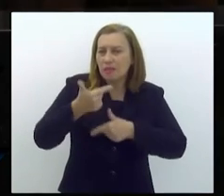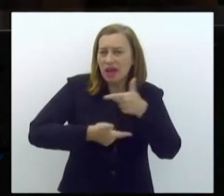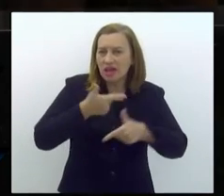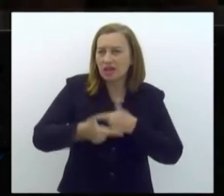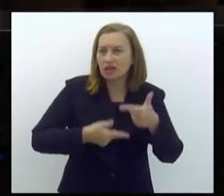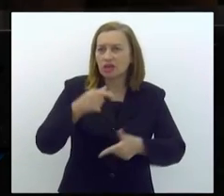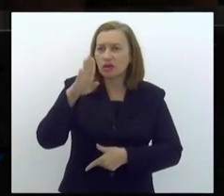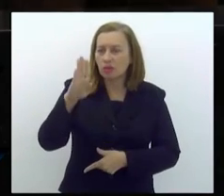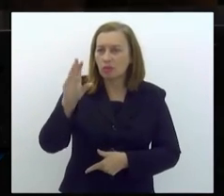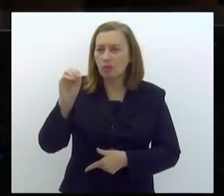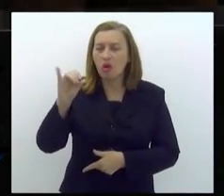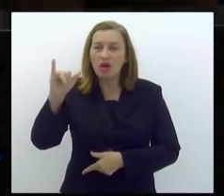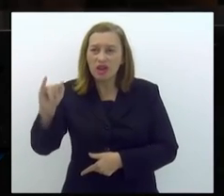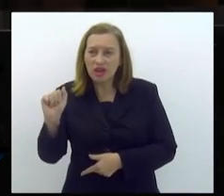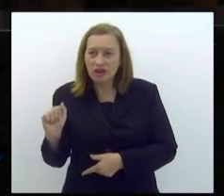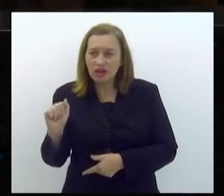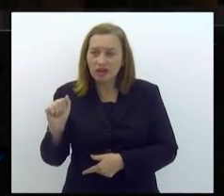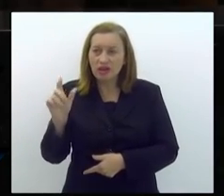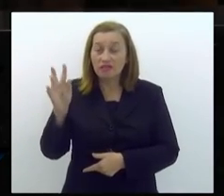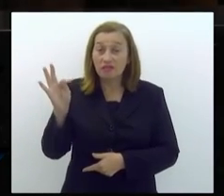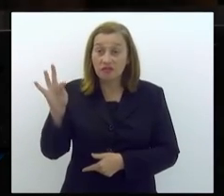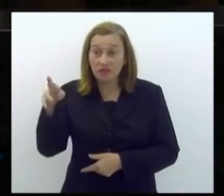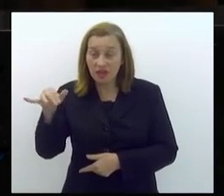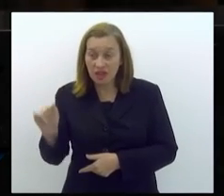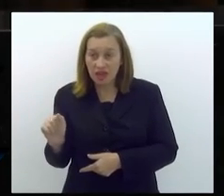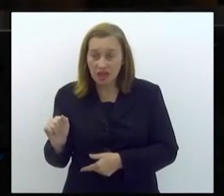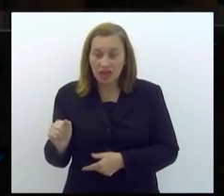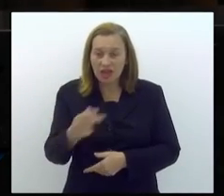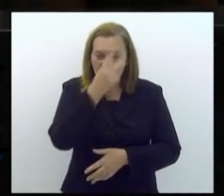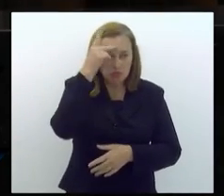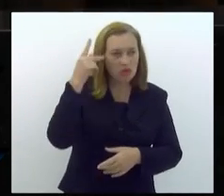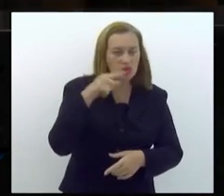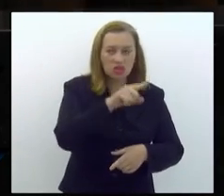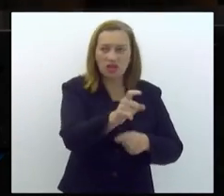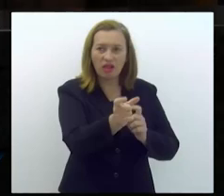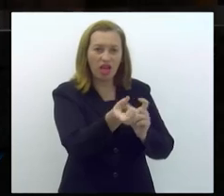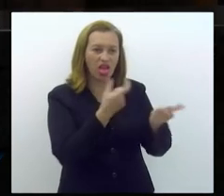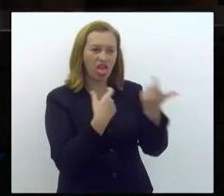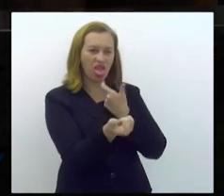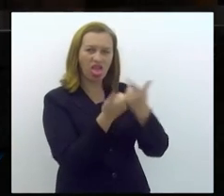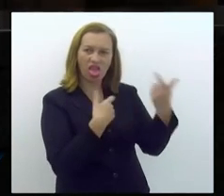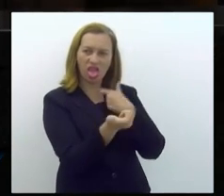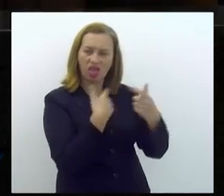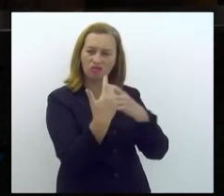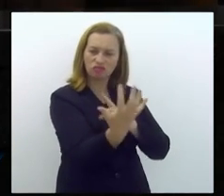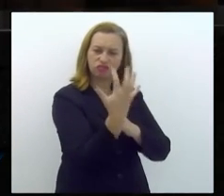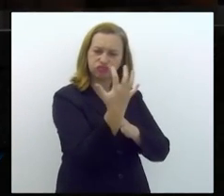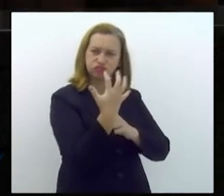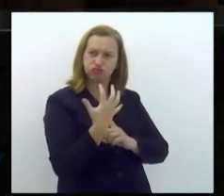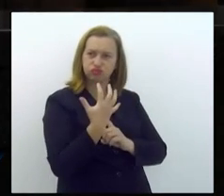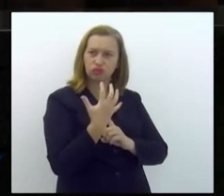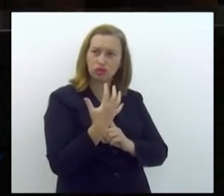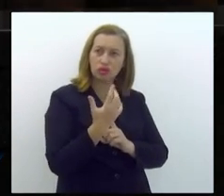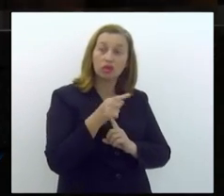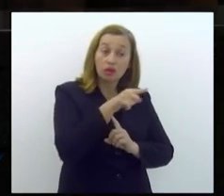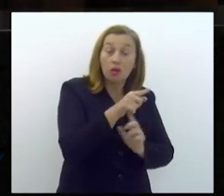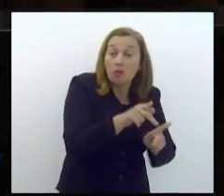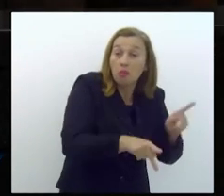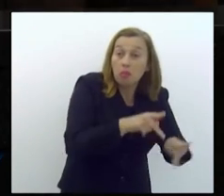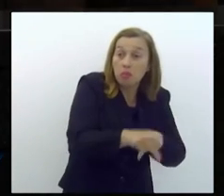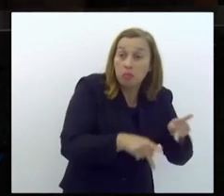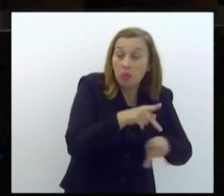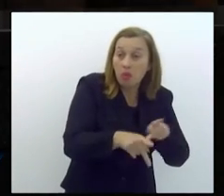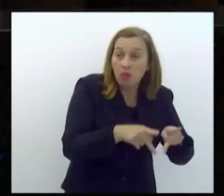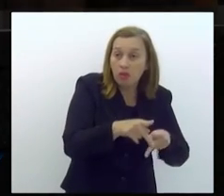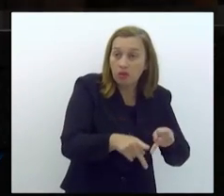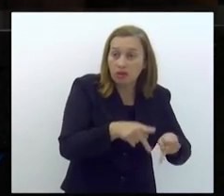que estavam lá cometendo esses crimes servindo de massa de manobra são pobres tem a mesma